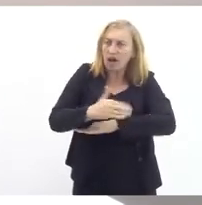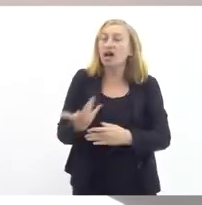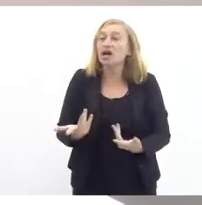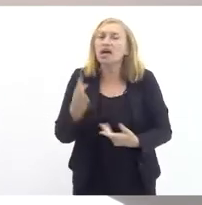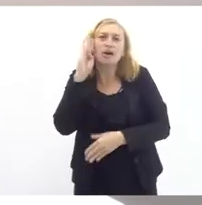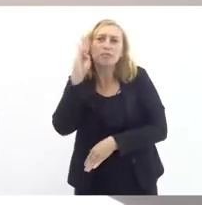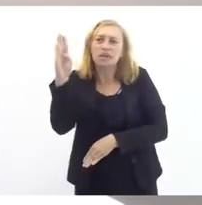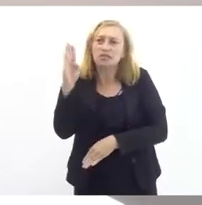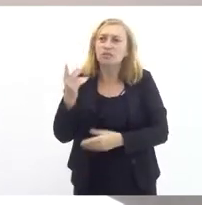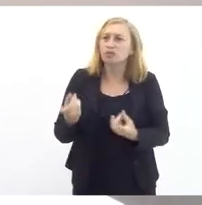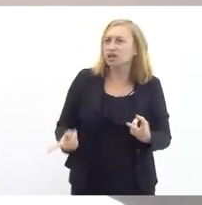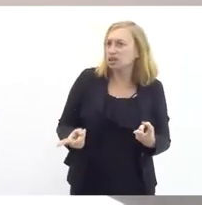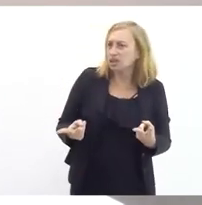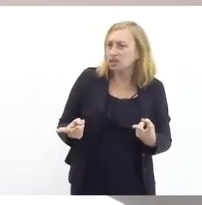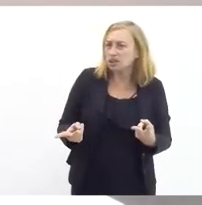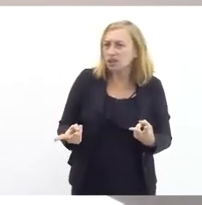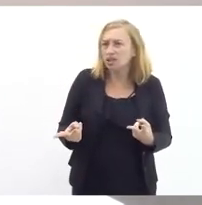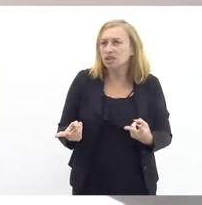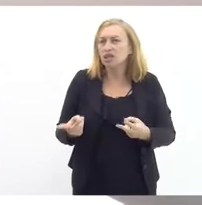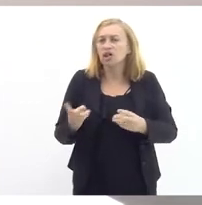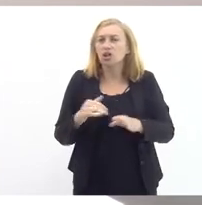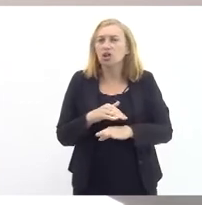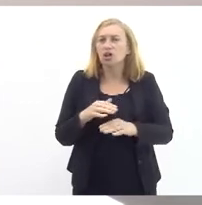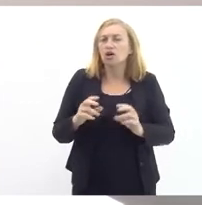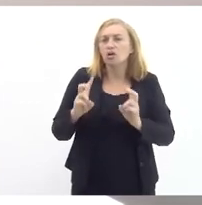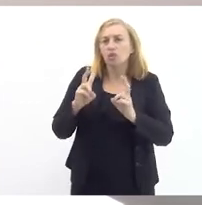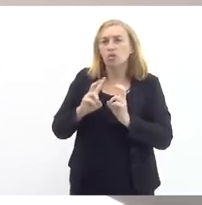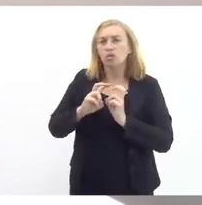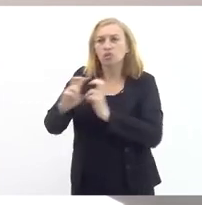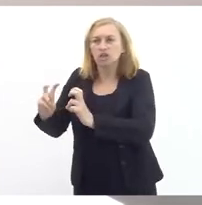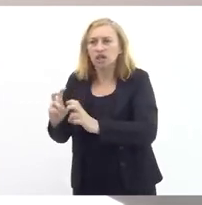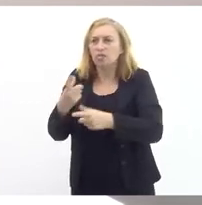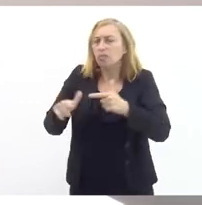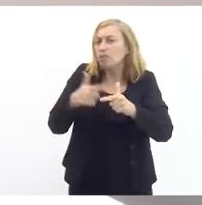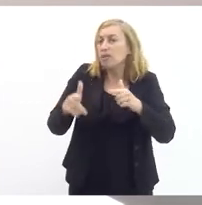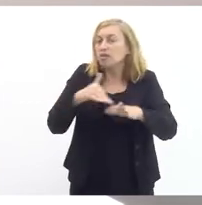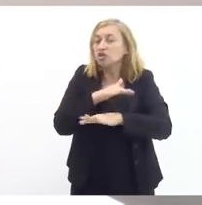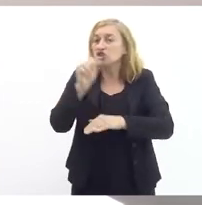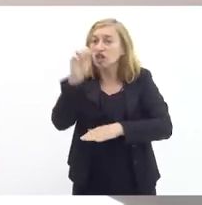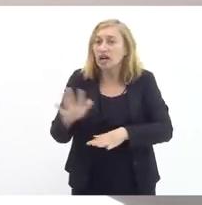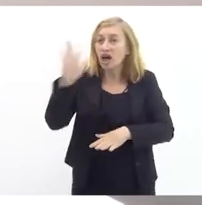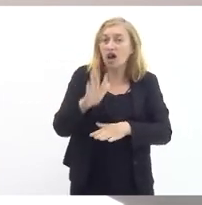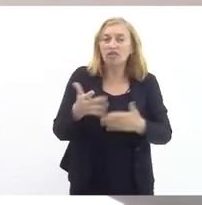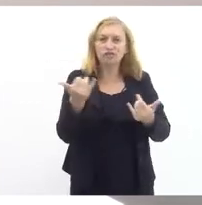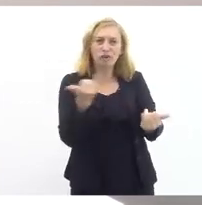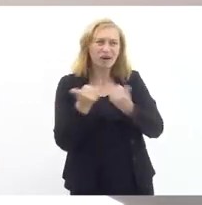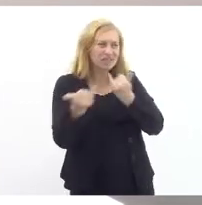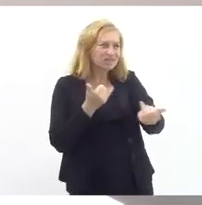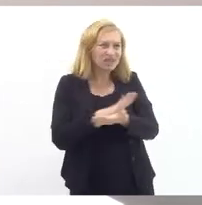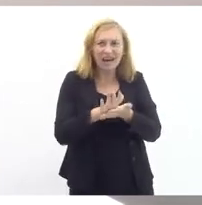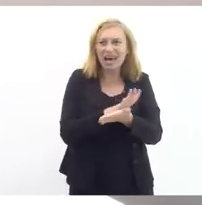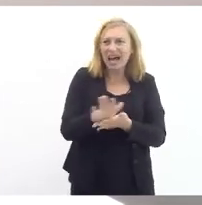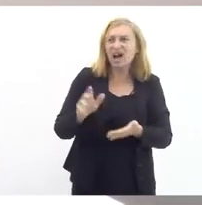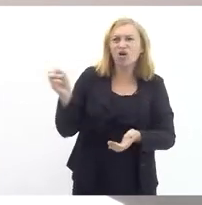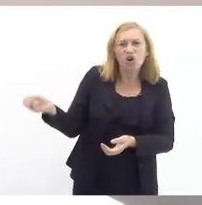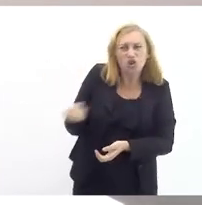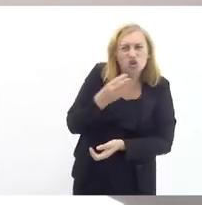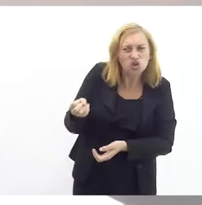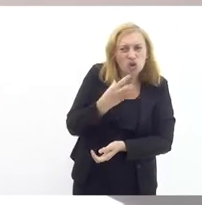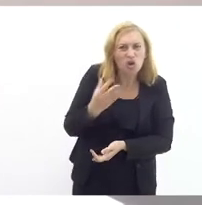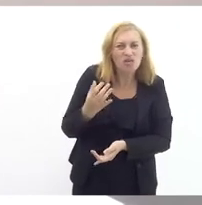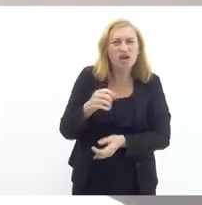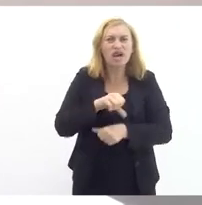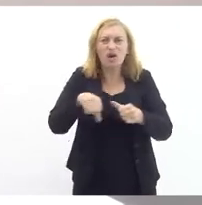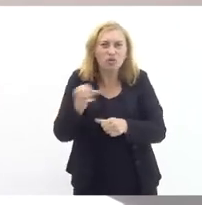a situação dos trens como um todo. Aí, como vocês não trazem informação nenhuma, vamos ter que marcar uma nova reunião da